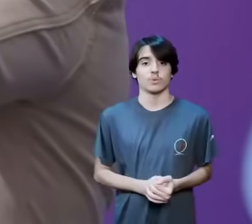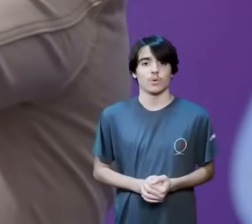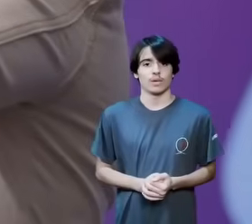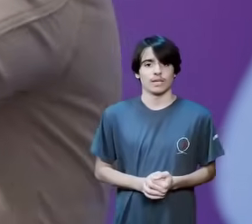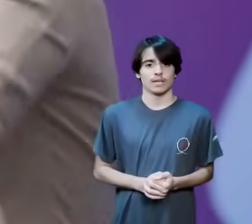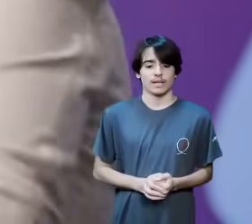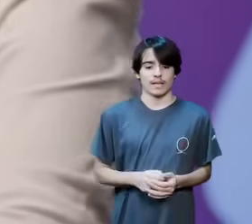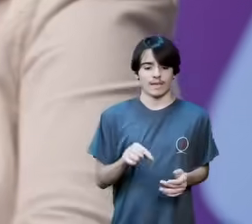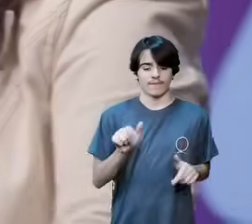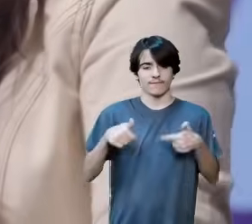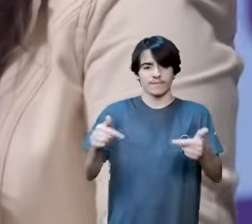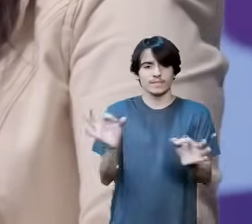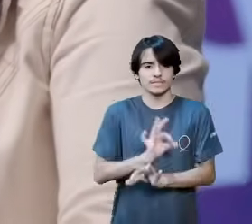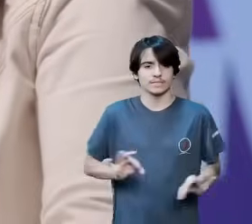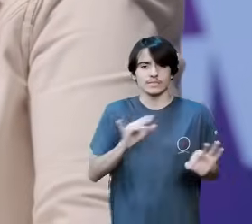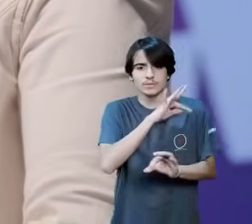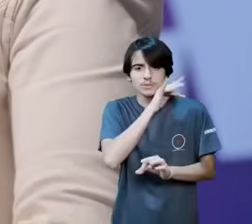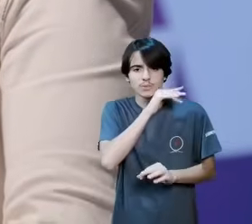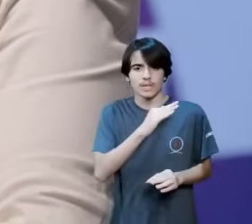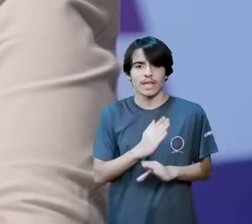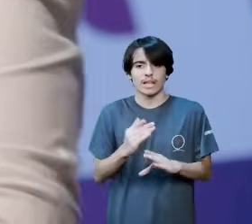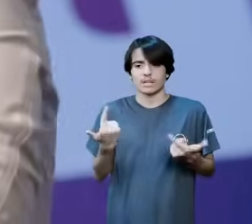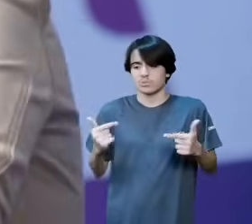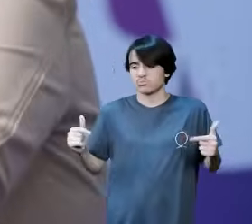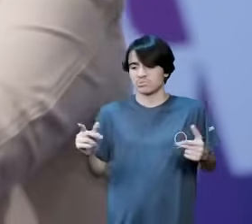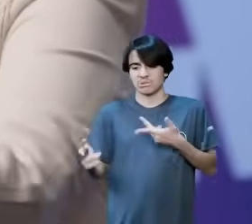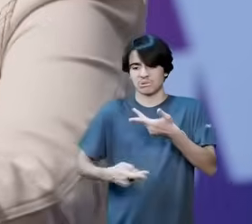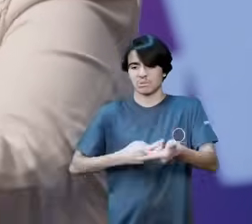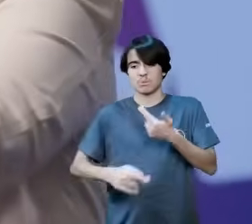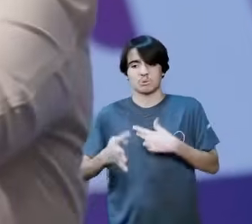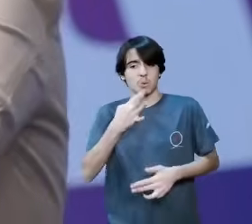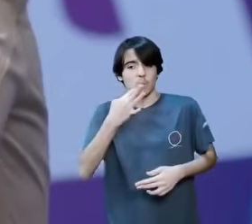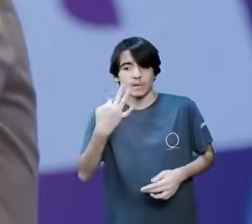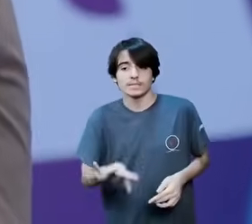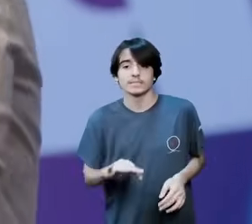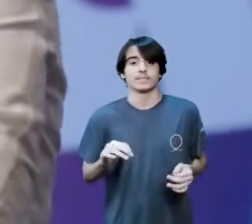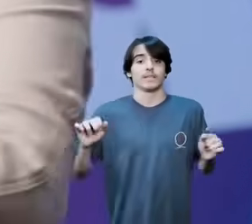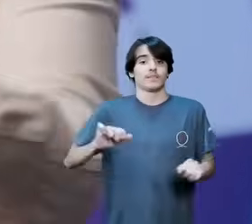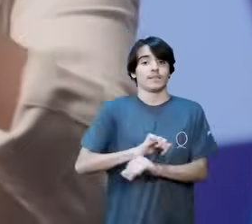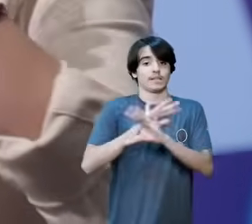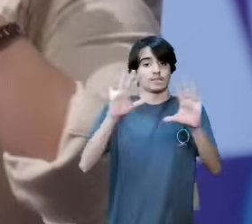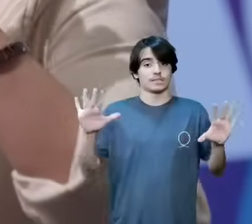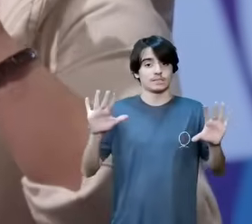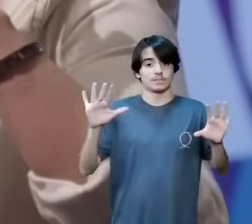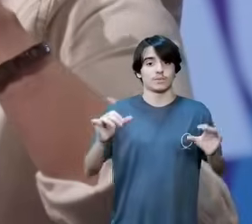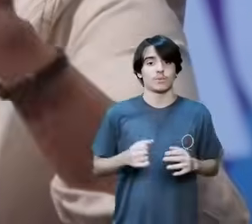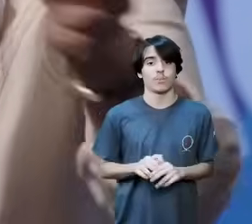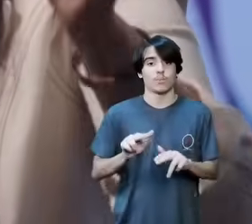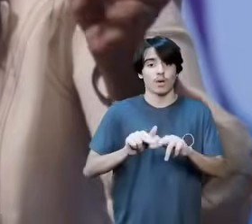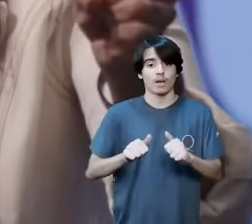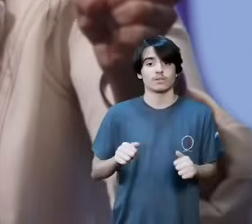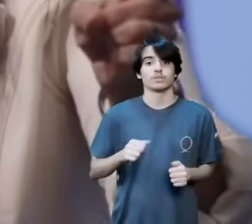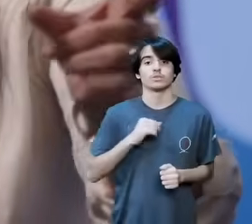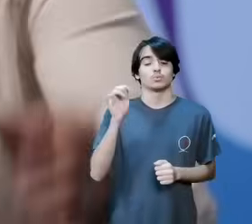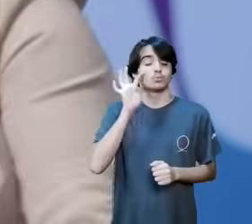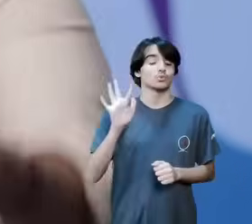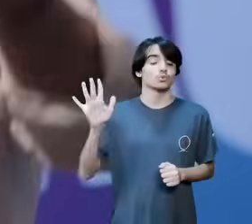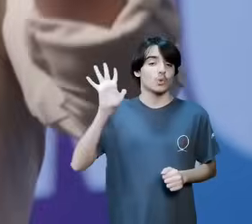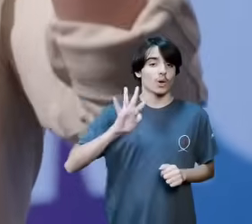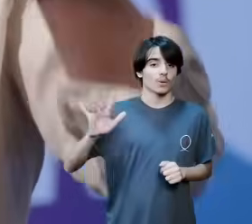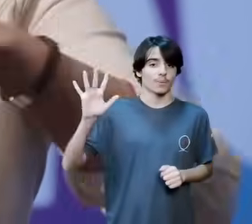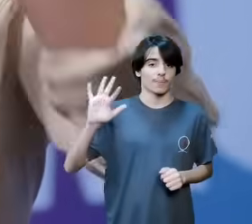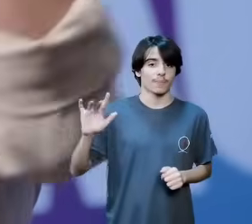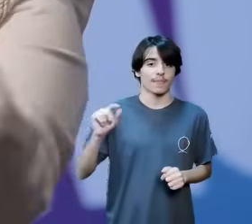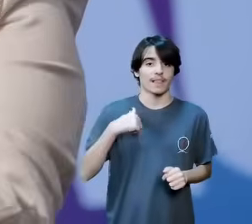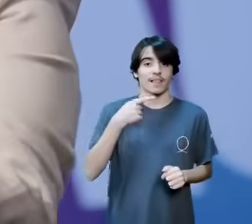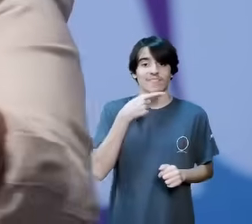nunca cometeu, mesmo sem ela ter relacionamento com ele, por divina revelação que estava sob influência de um sonho, ela